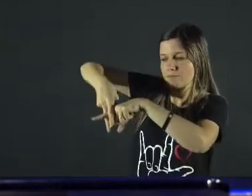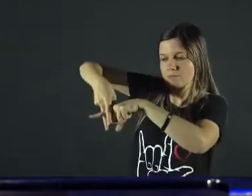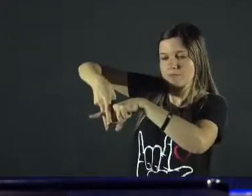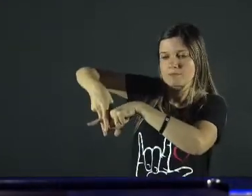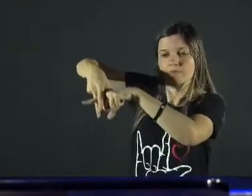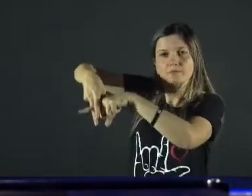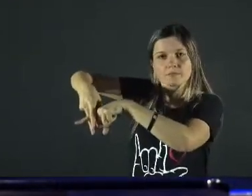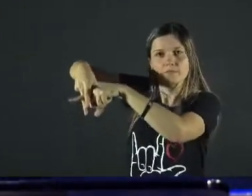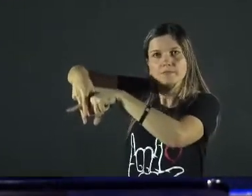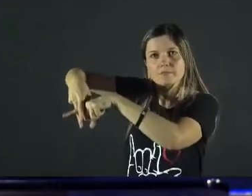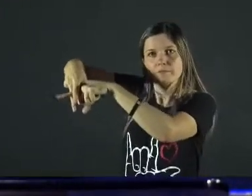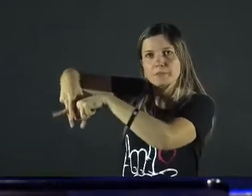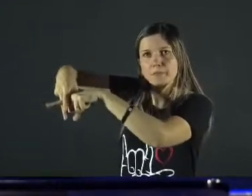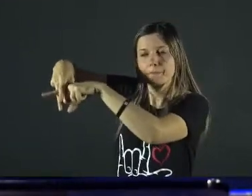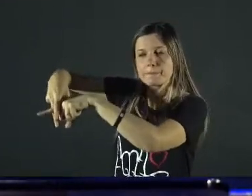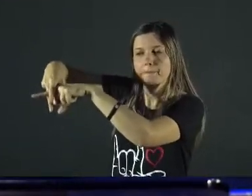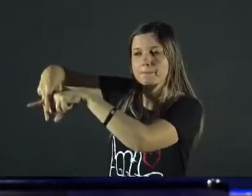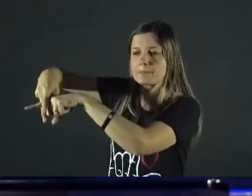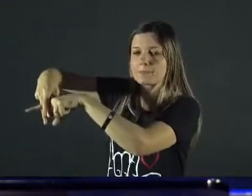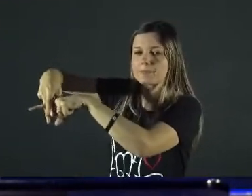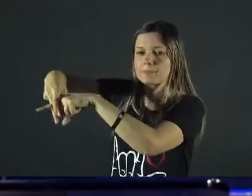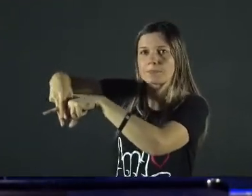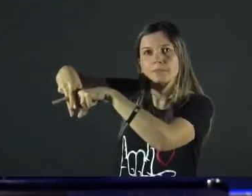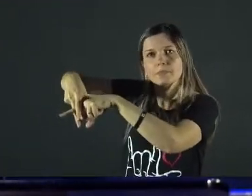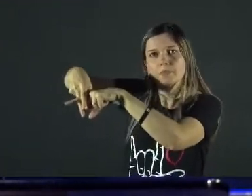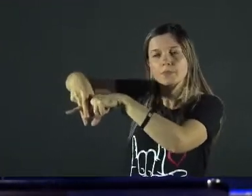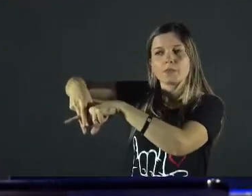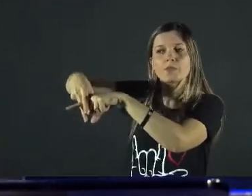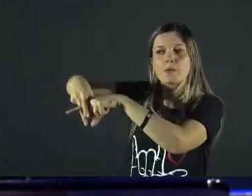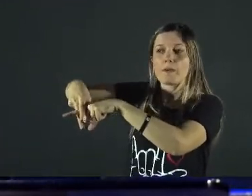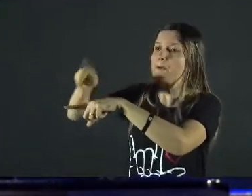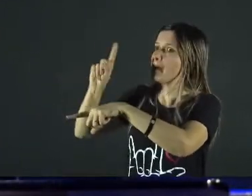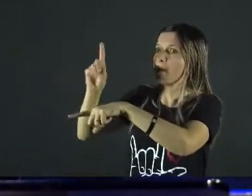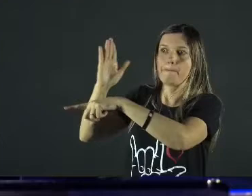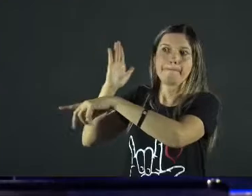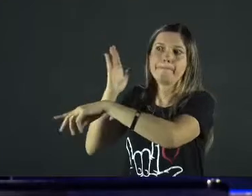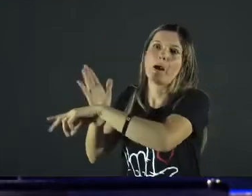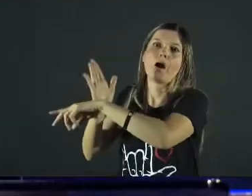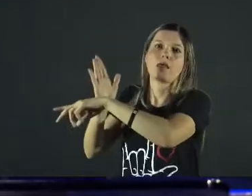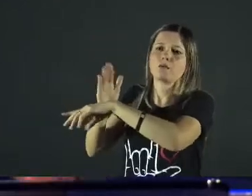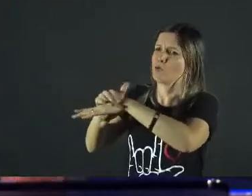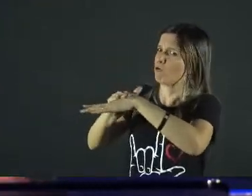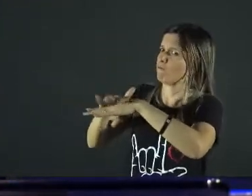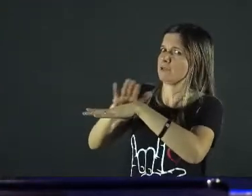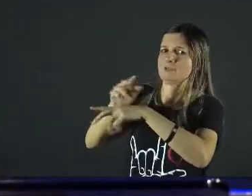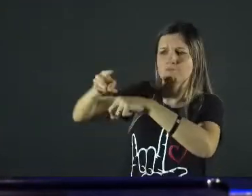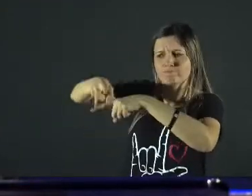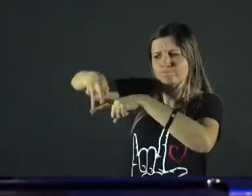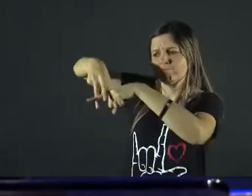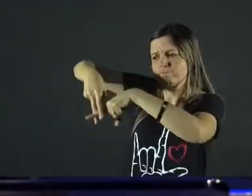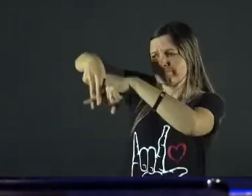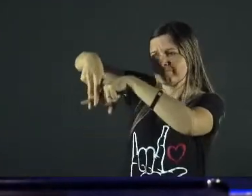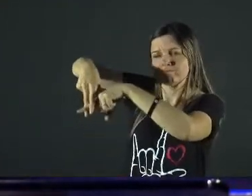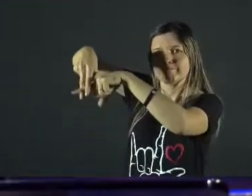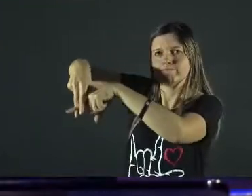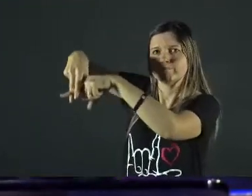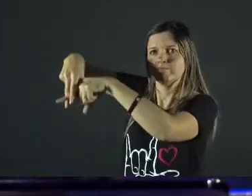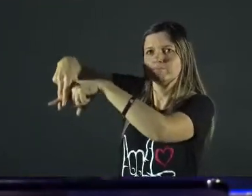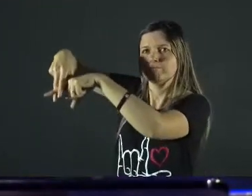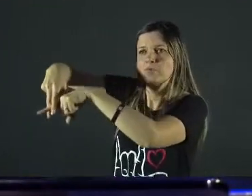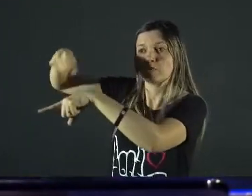a jumentinha, e ela dizia assim: você não se detenha, não pare para conversar com ninguém, nós vamos atrás do